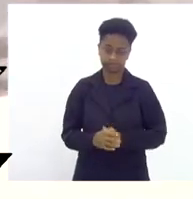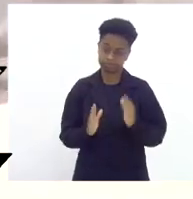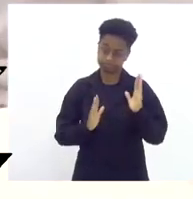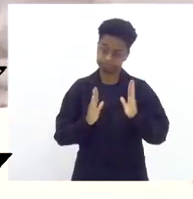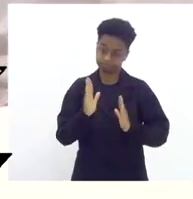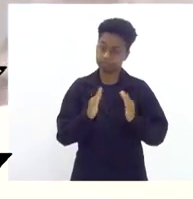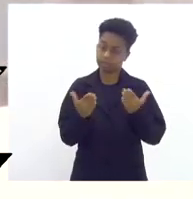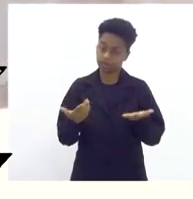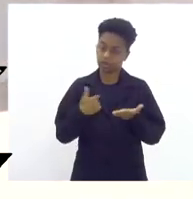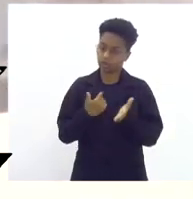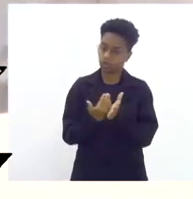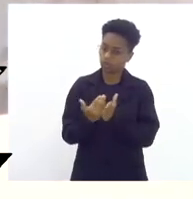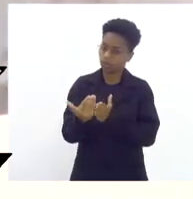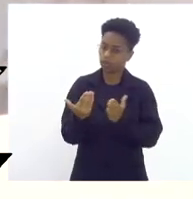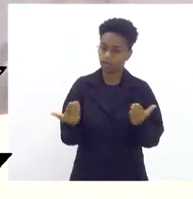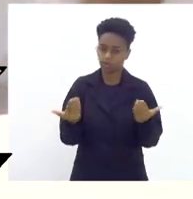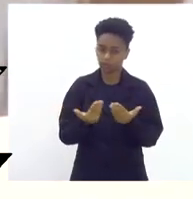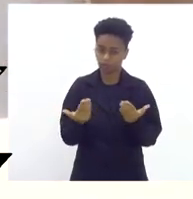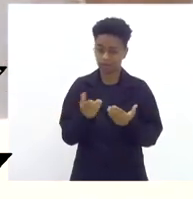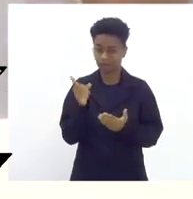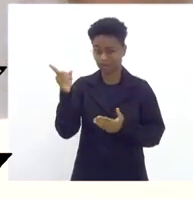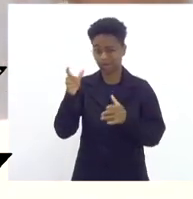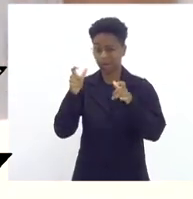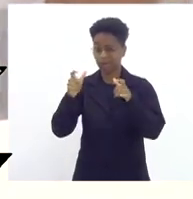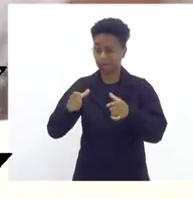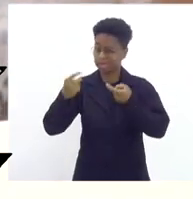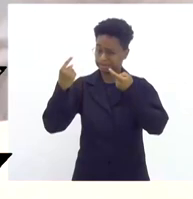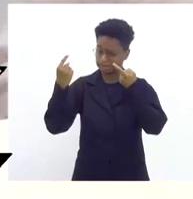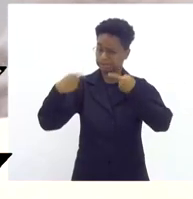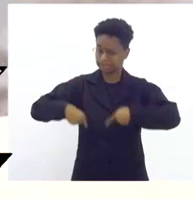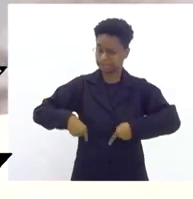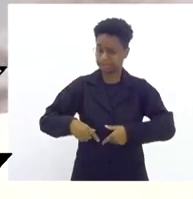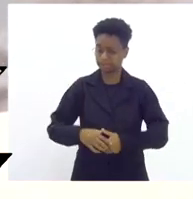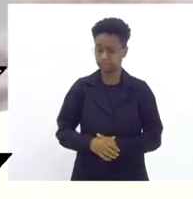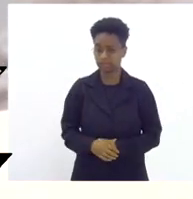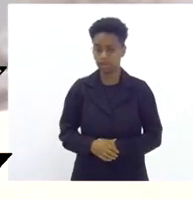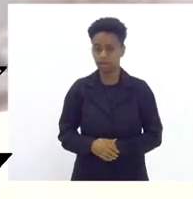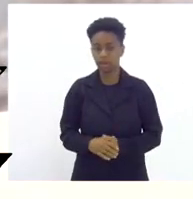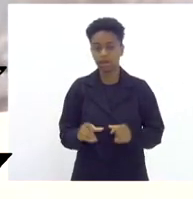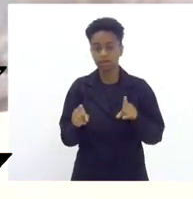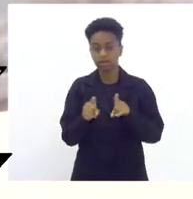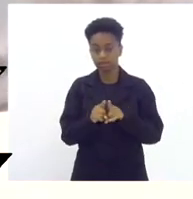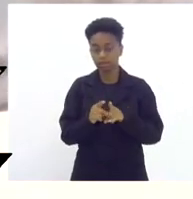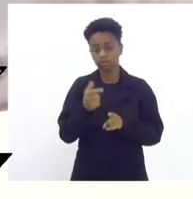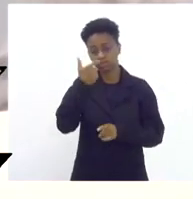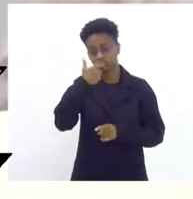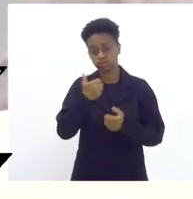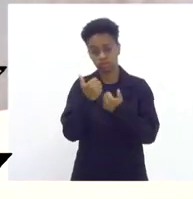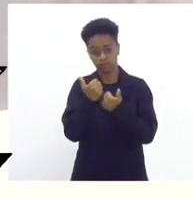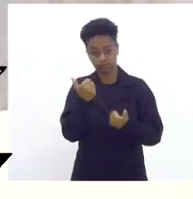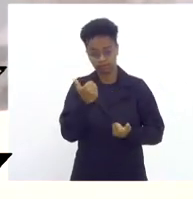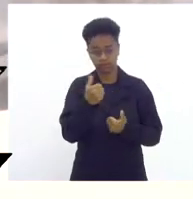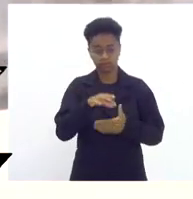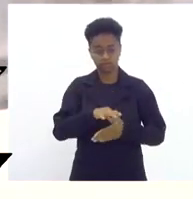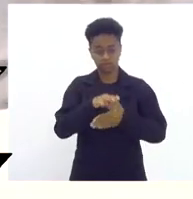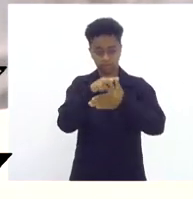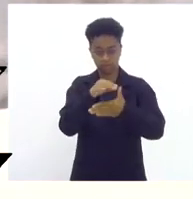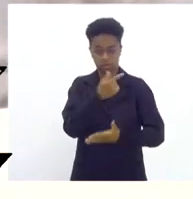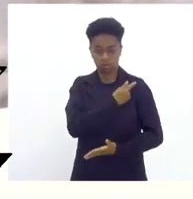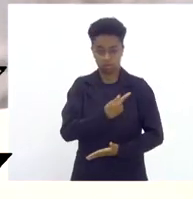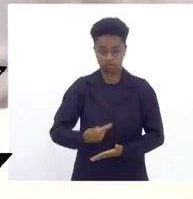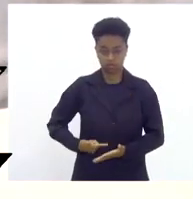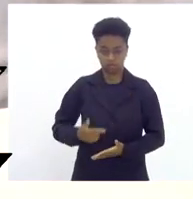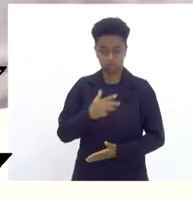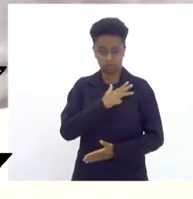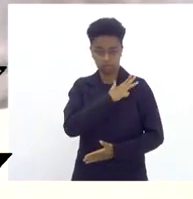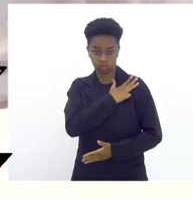começando agora naquele lugar desafiador estou como vice-líder do governo Lula no